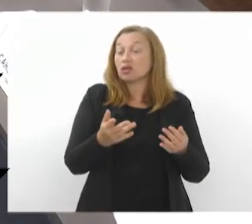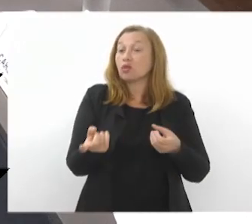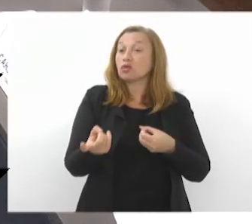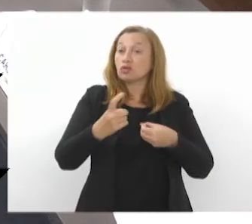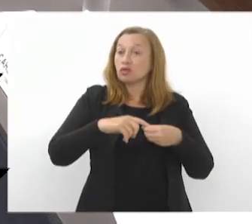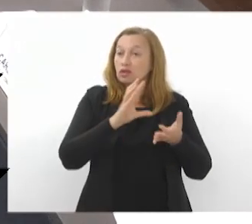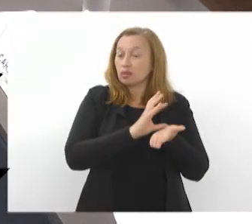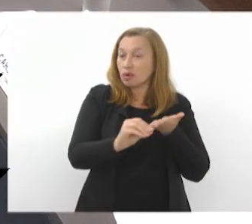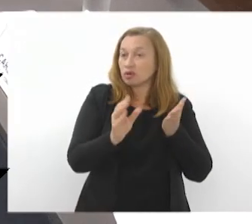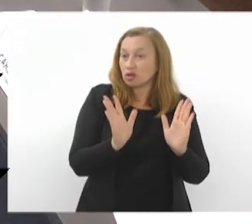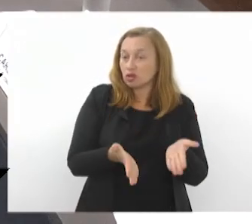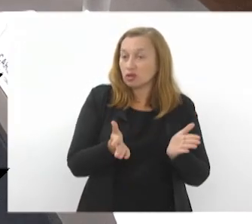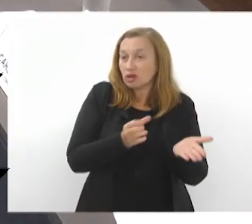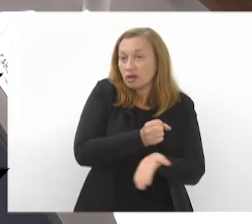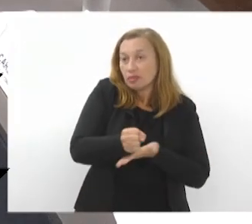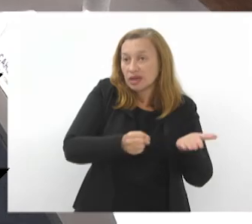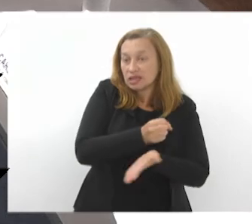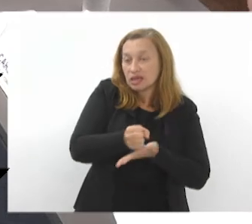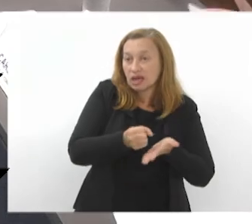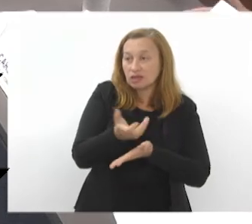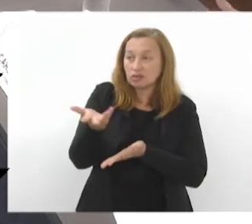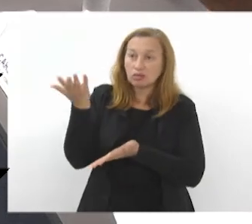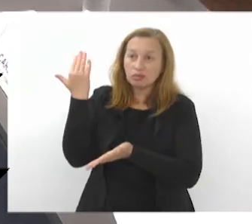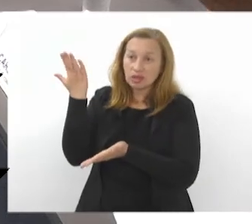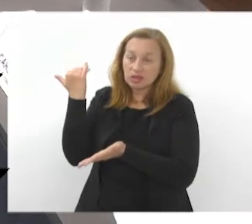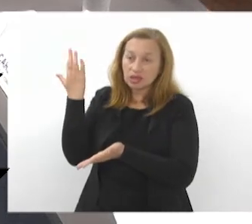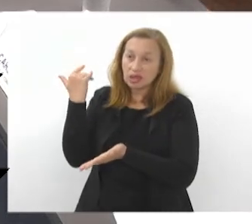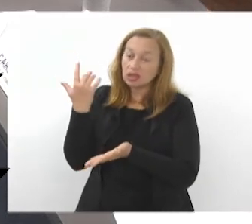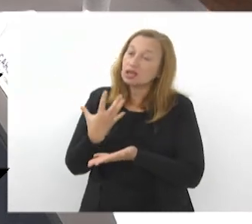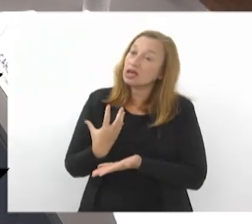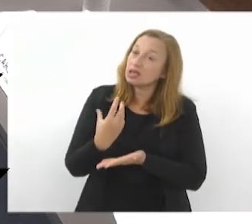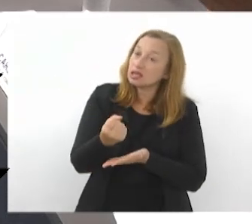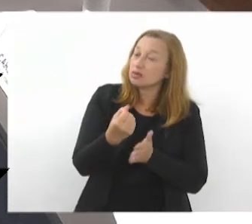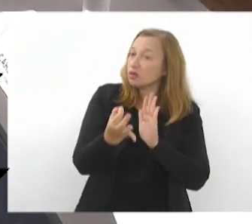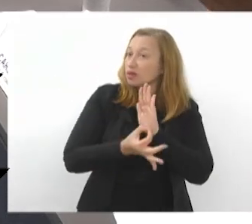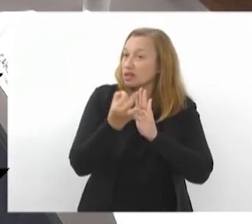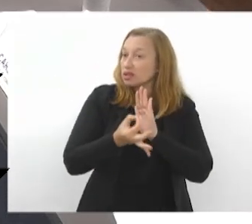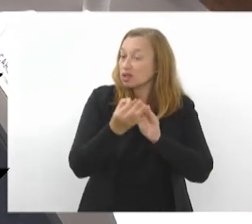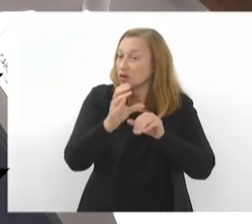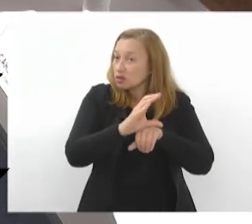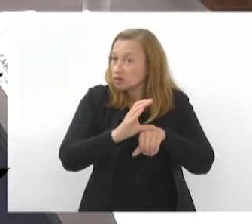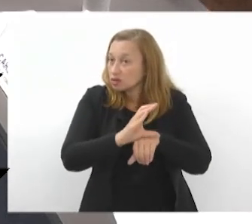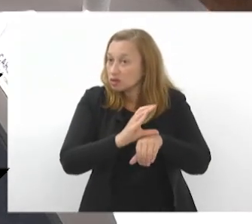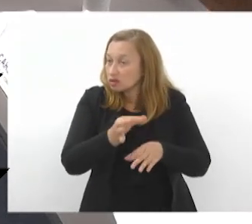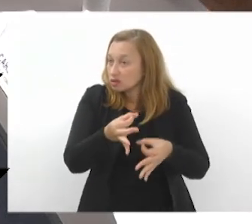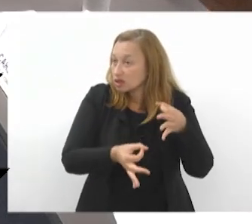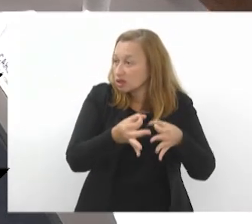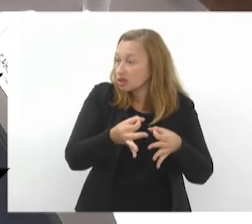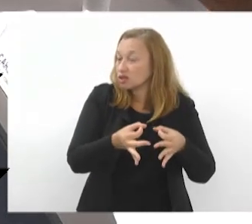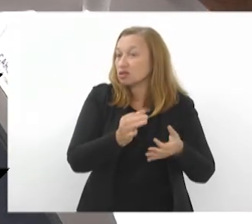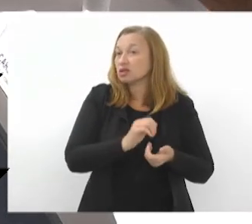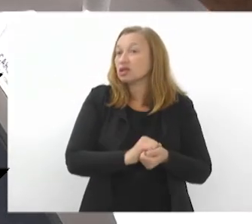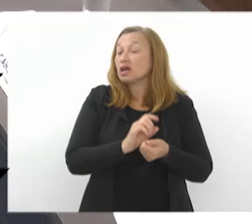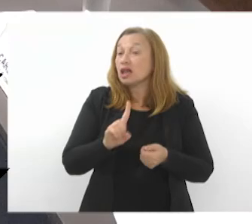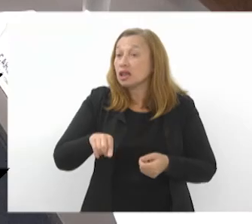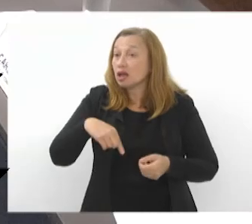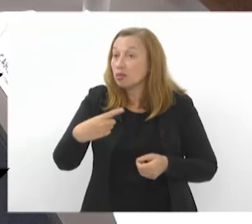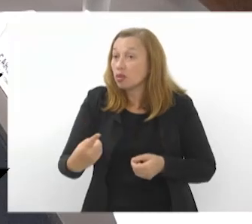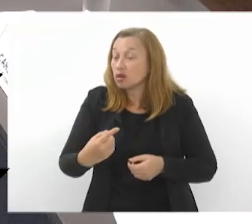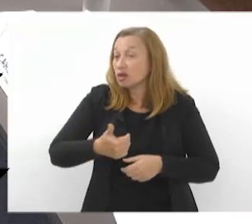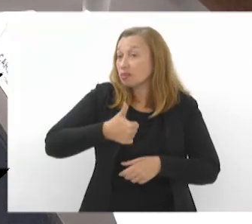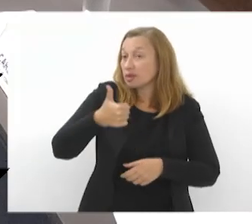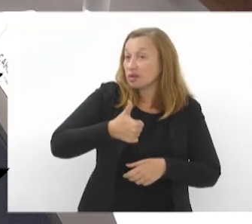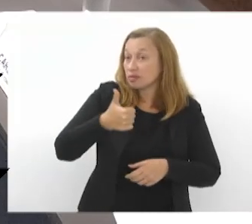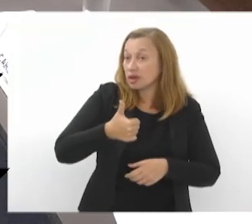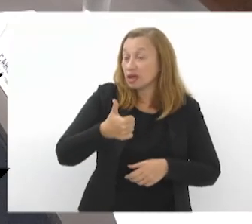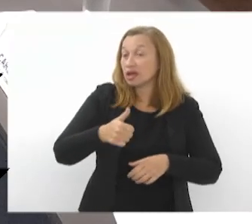ele vem baseado no substitutivo lá de trás, que recebeu um parecer pela constitucionalidade ou pela juridicidade, depois foi para a primeira sessão, para a